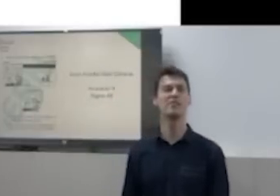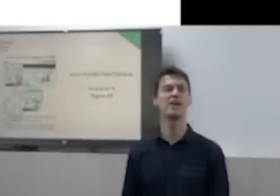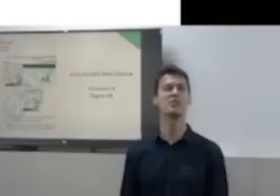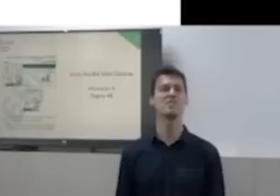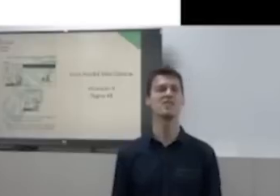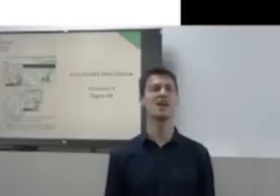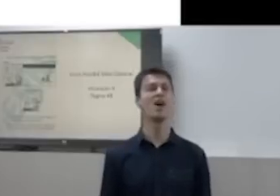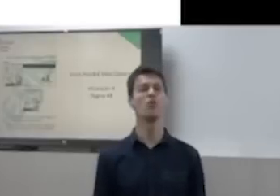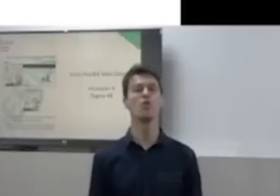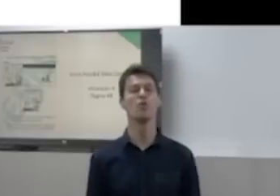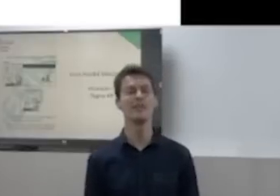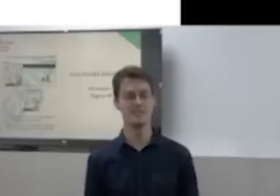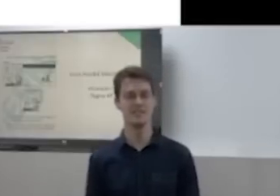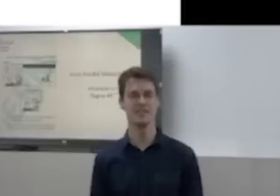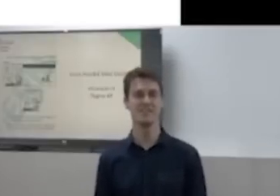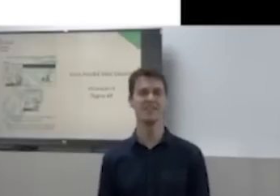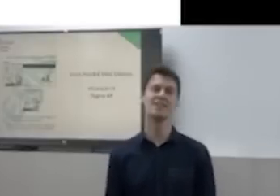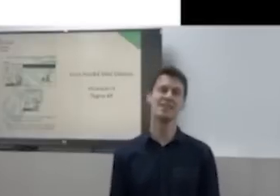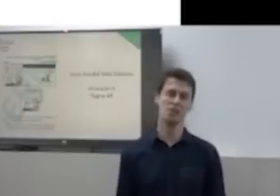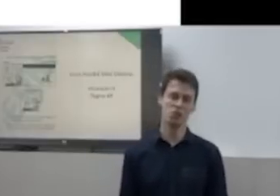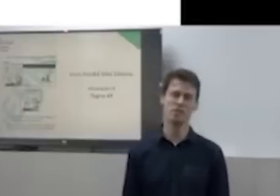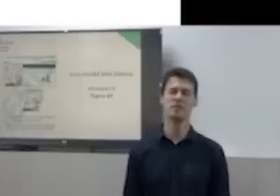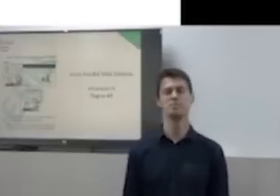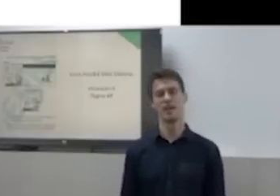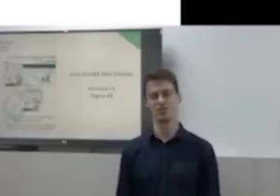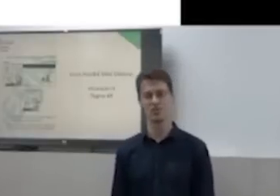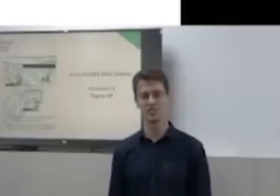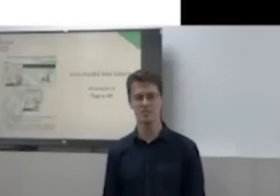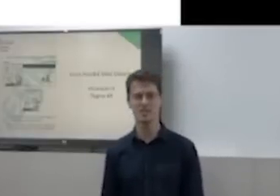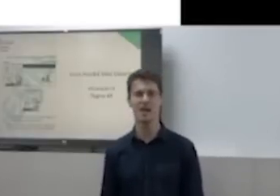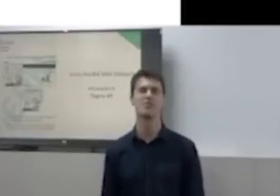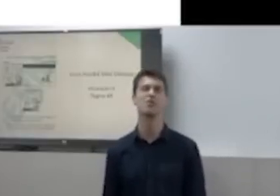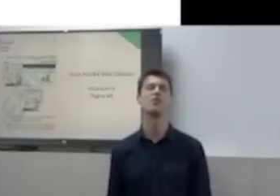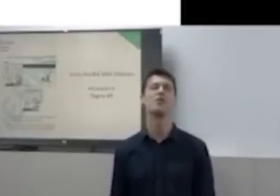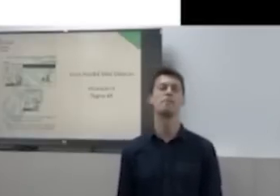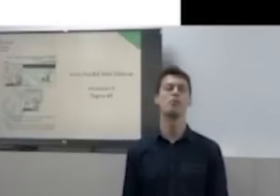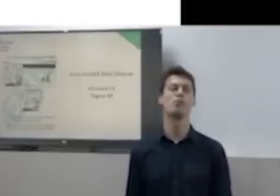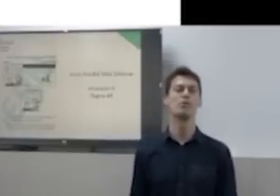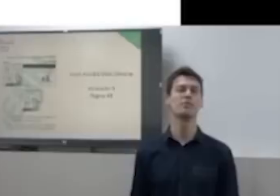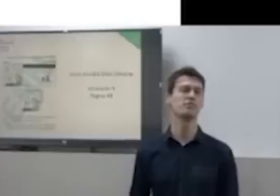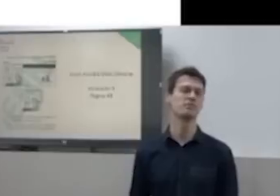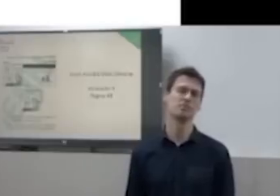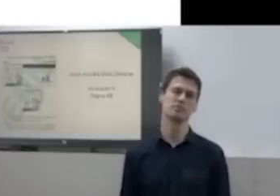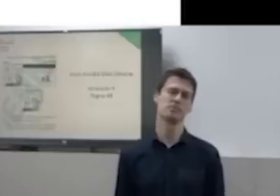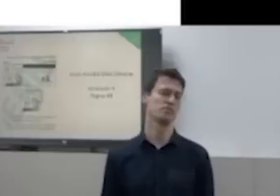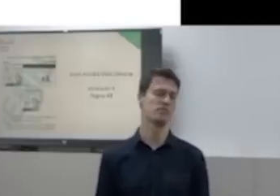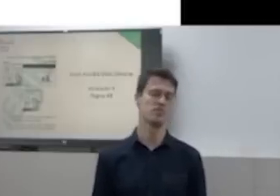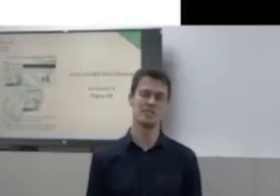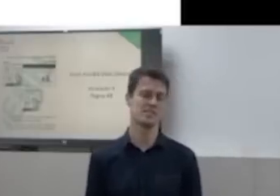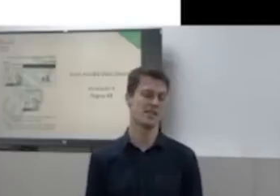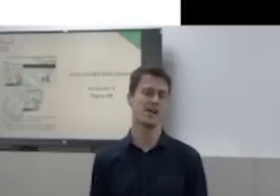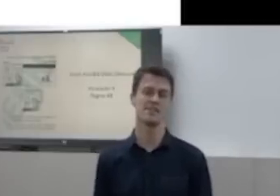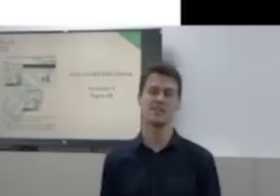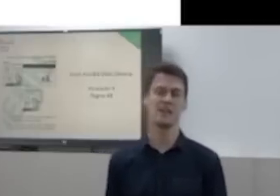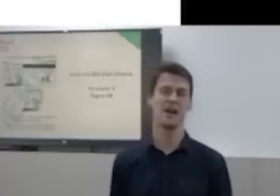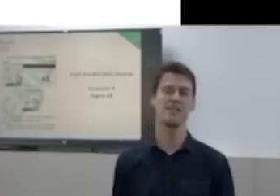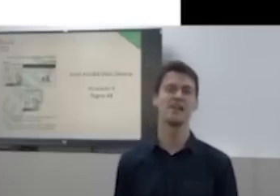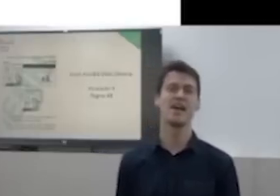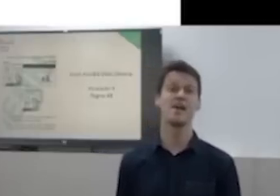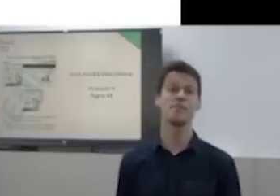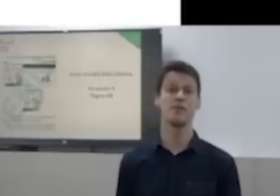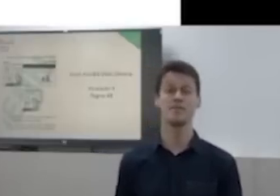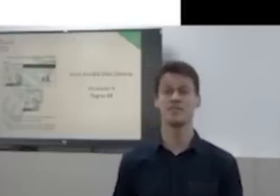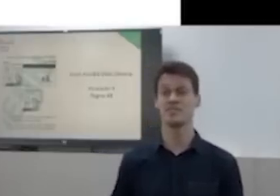menino: vou levar você a um oculista, que é o médico responsável por